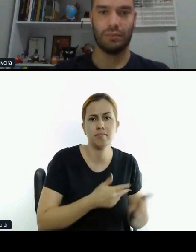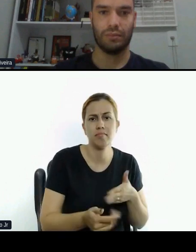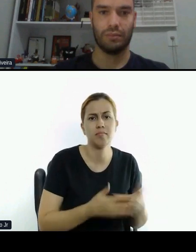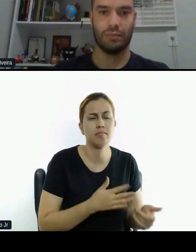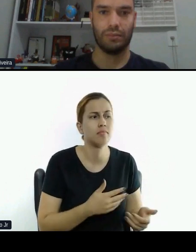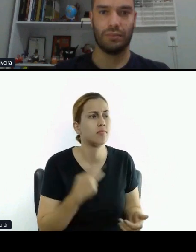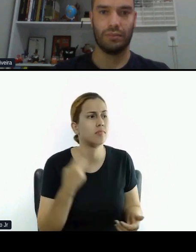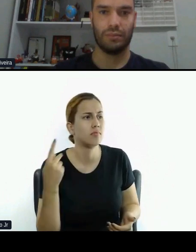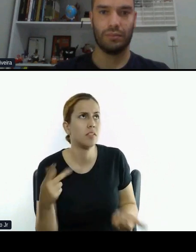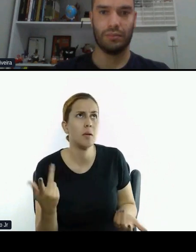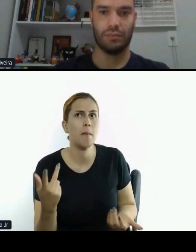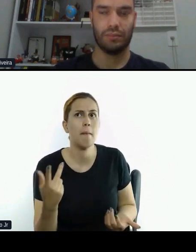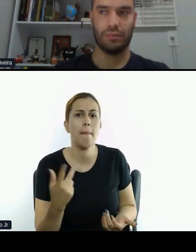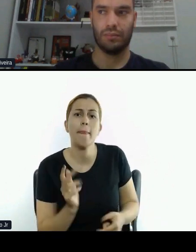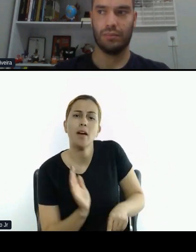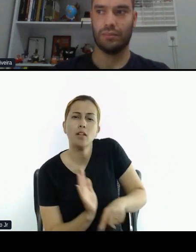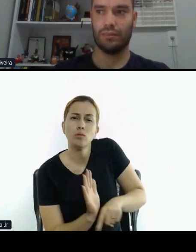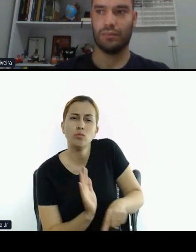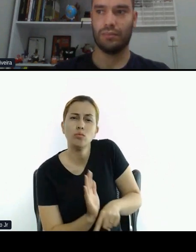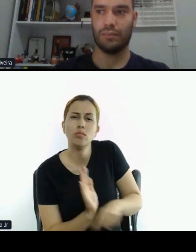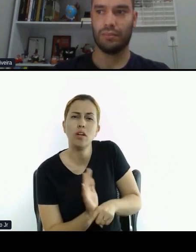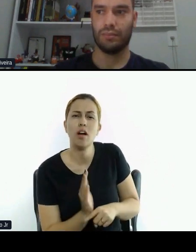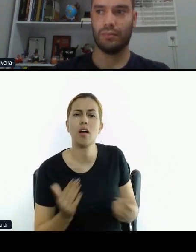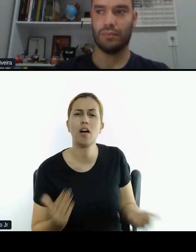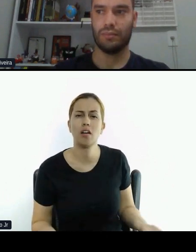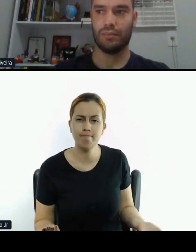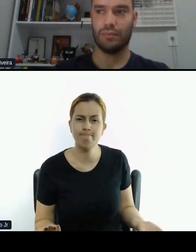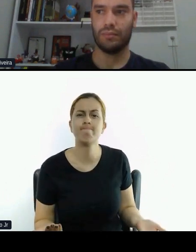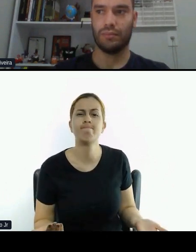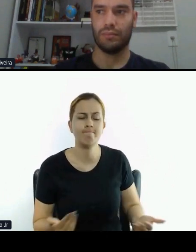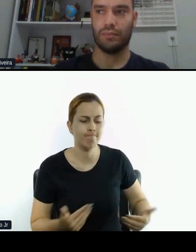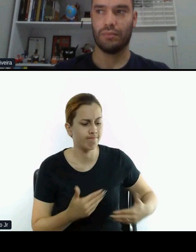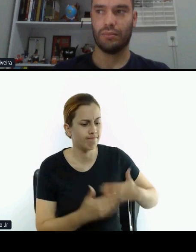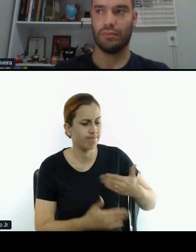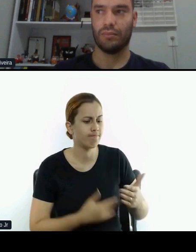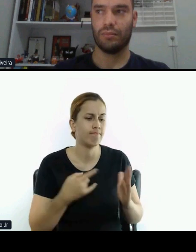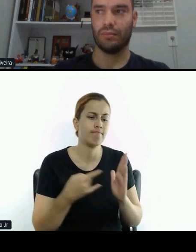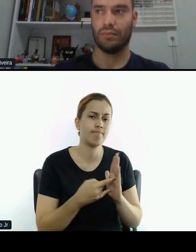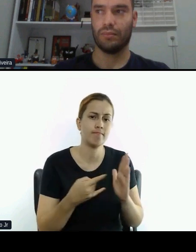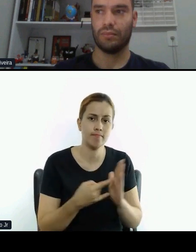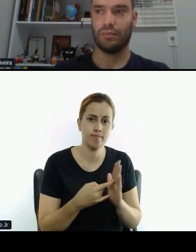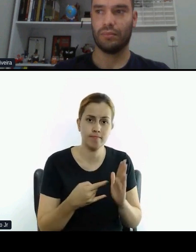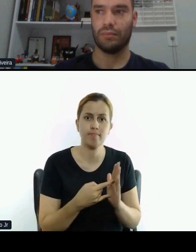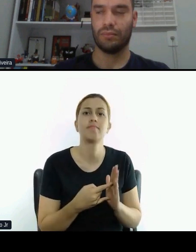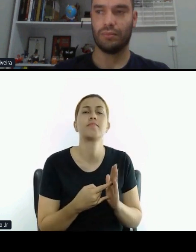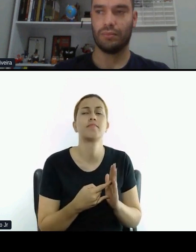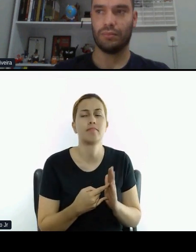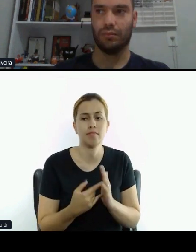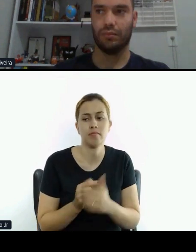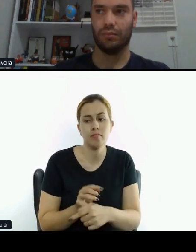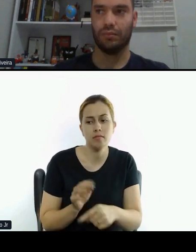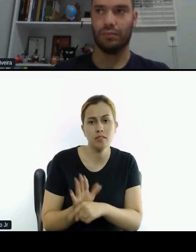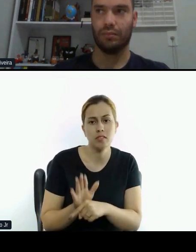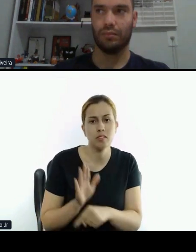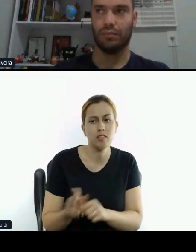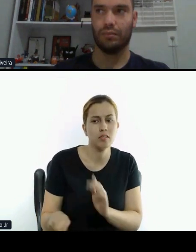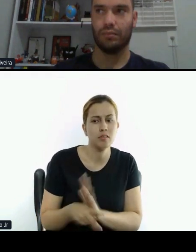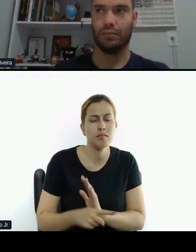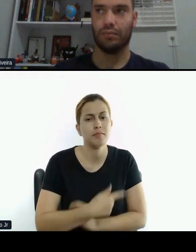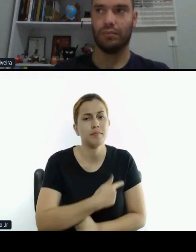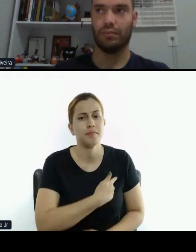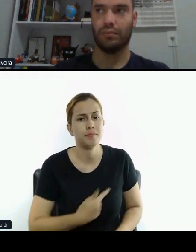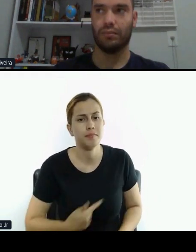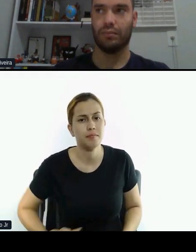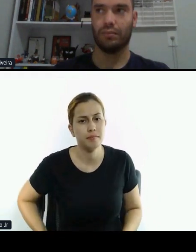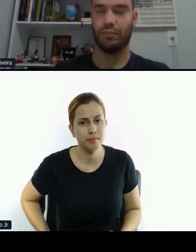de facilitar, né, os desenvolvedores, particularmente da área de governo, né,